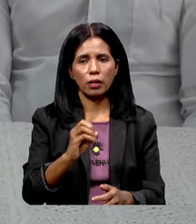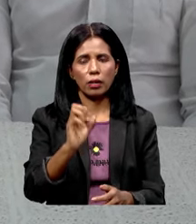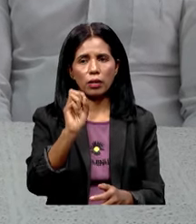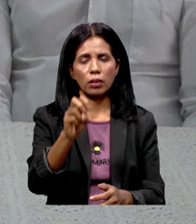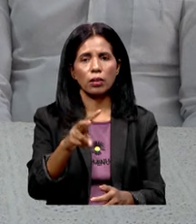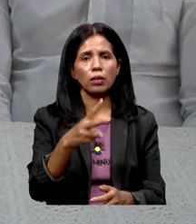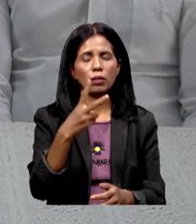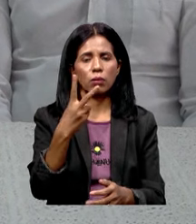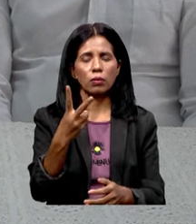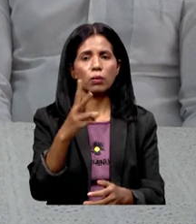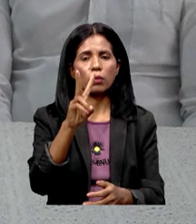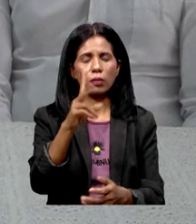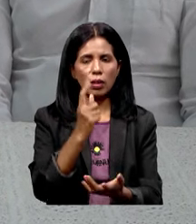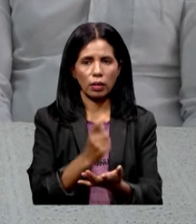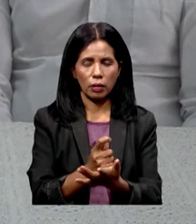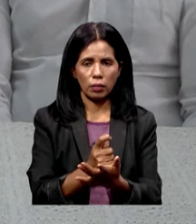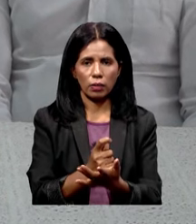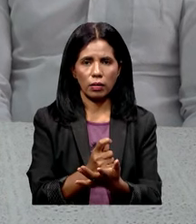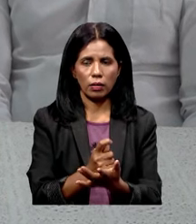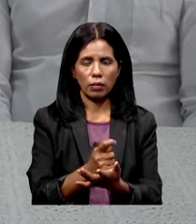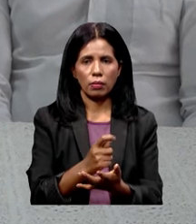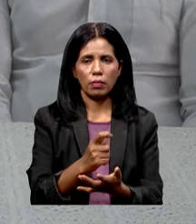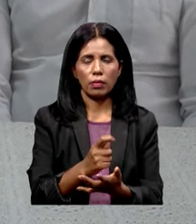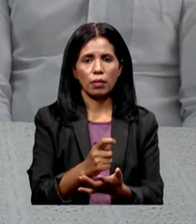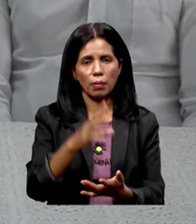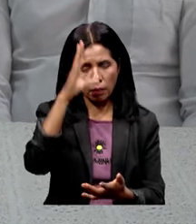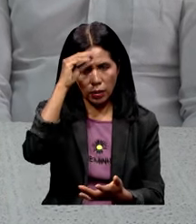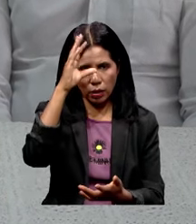2967 total. Mane